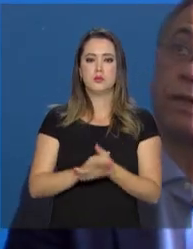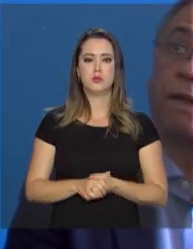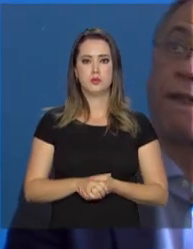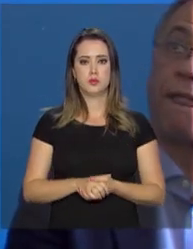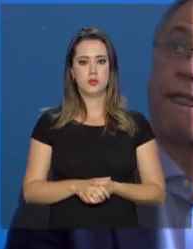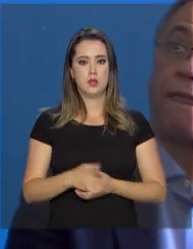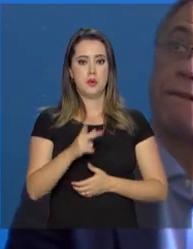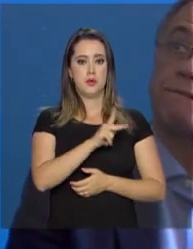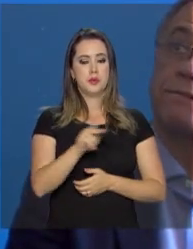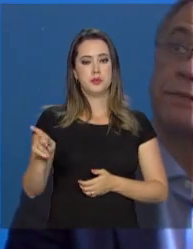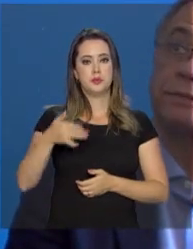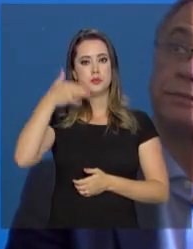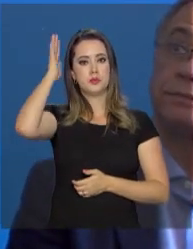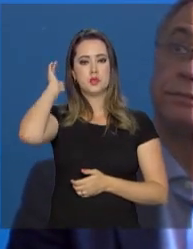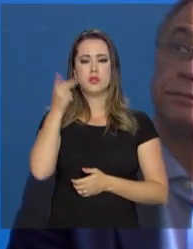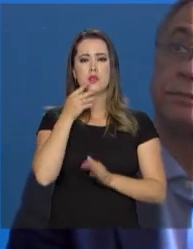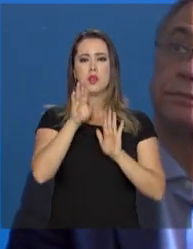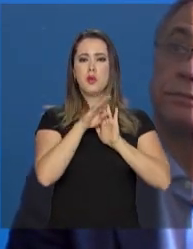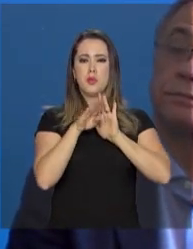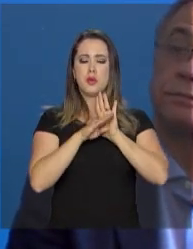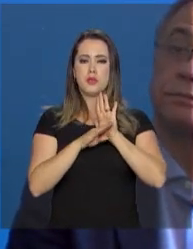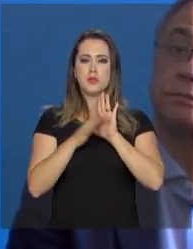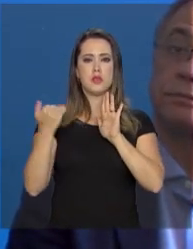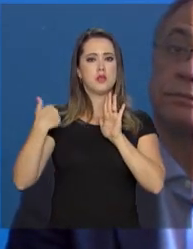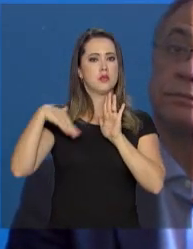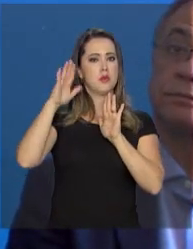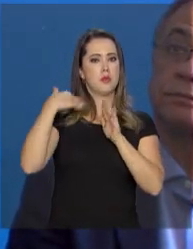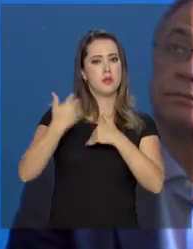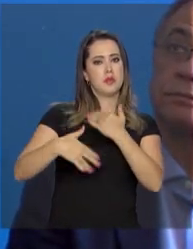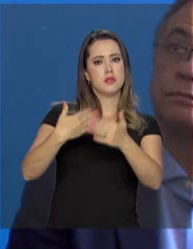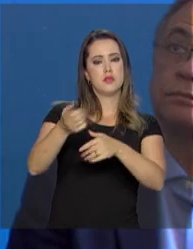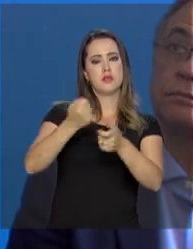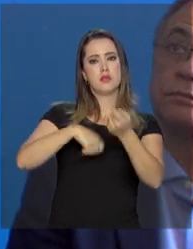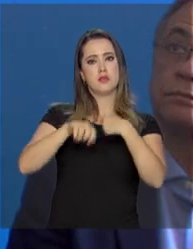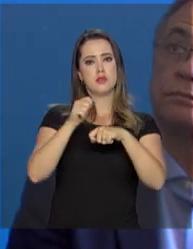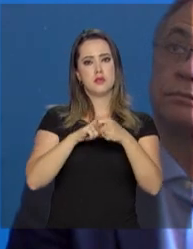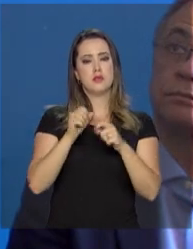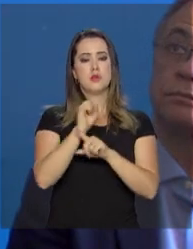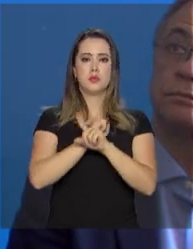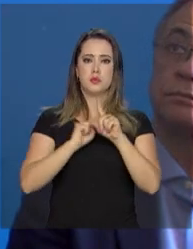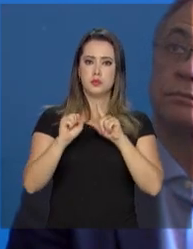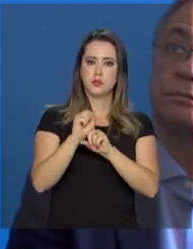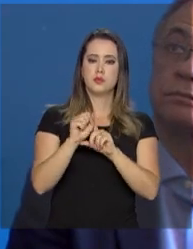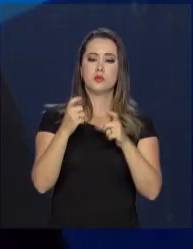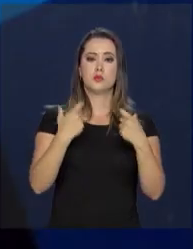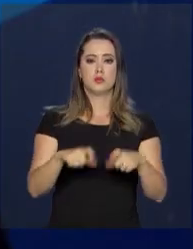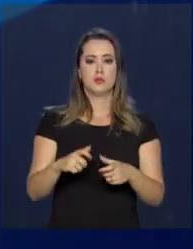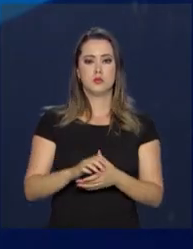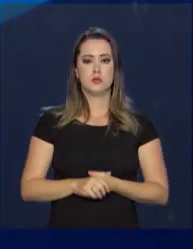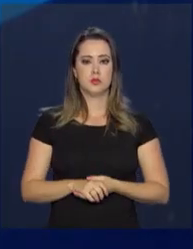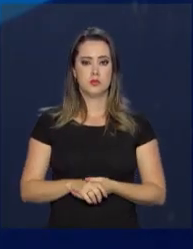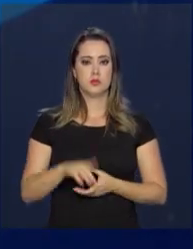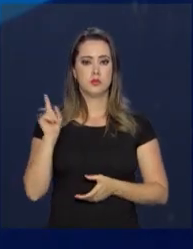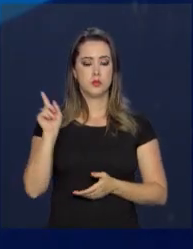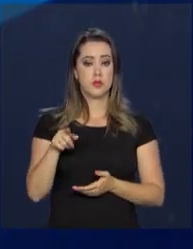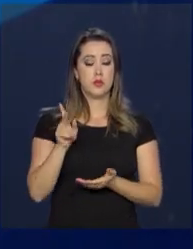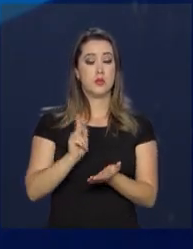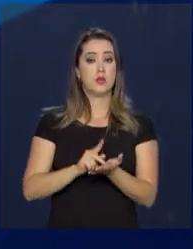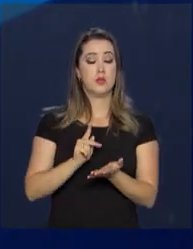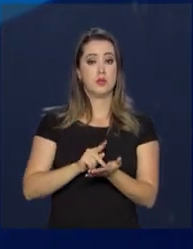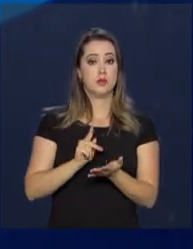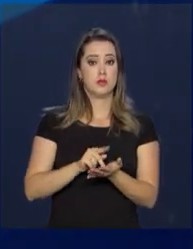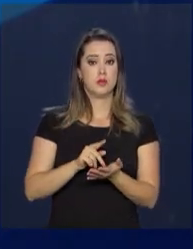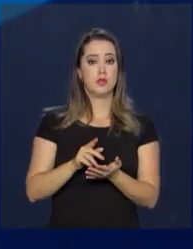Para o presidente Temer, o projeto leva a mais desenvolvimento econômico e social para a região. Na verdade, vai